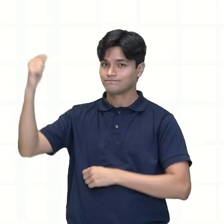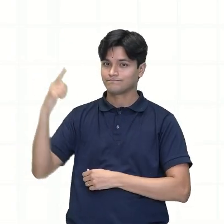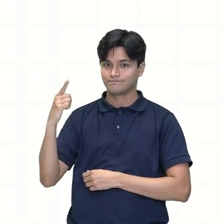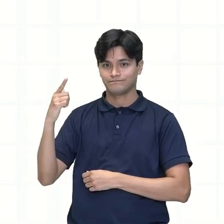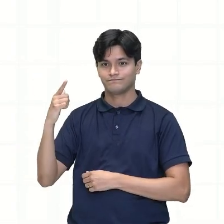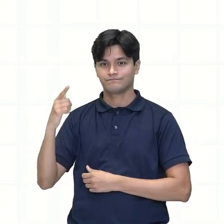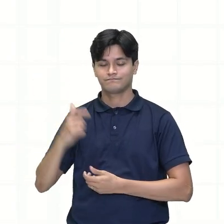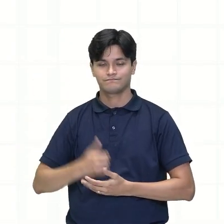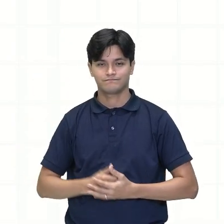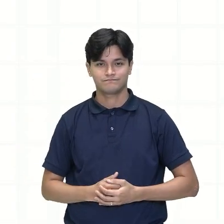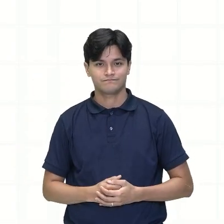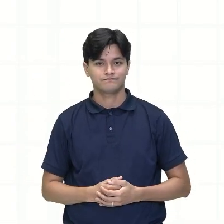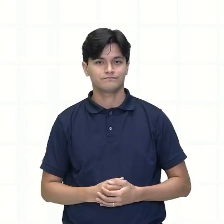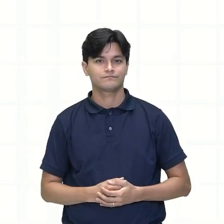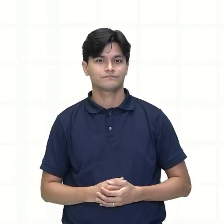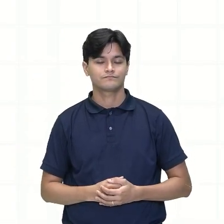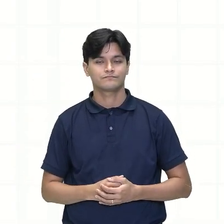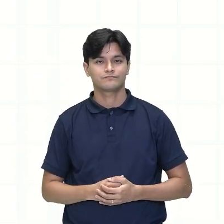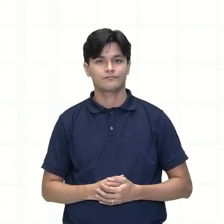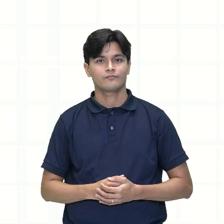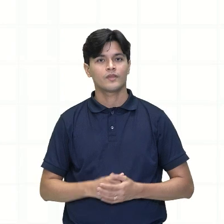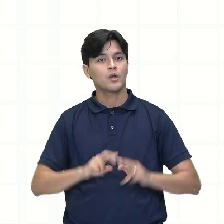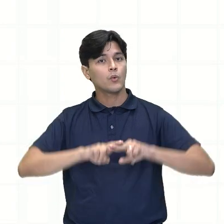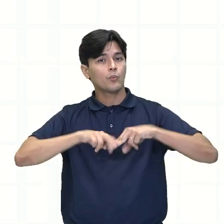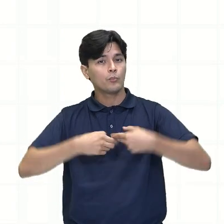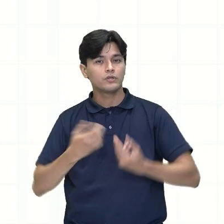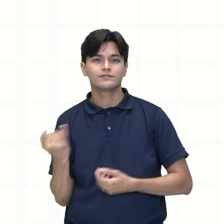isso, a importância, né, da